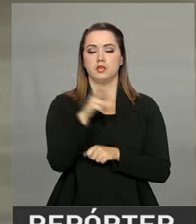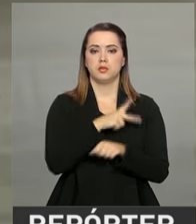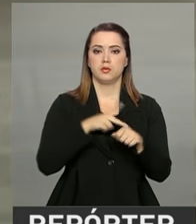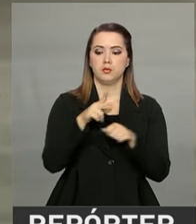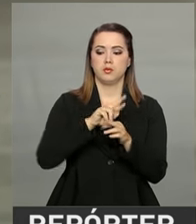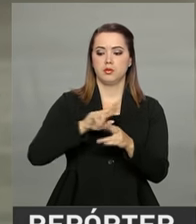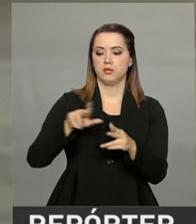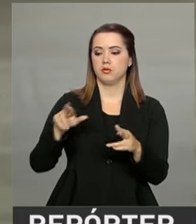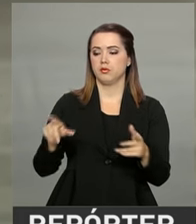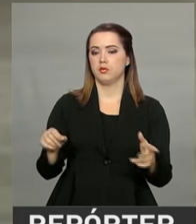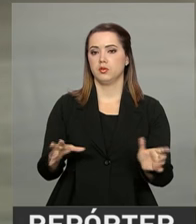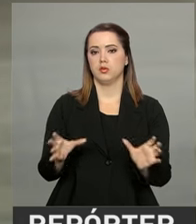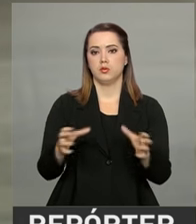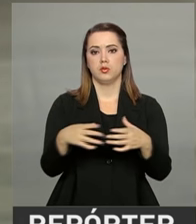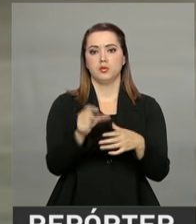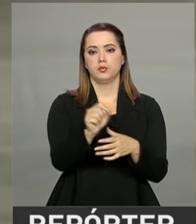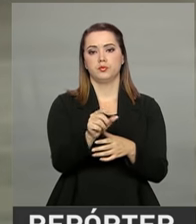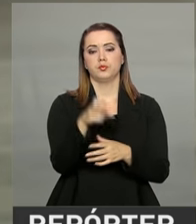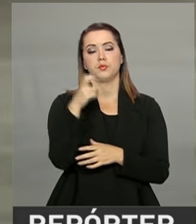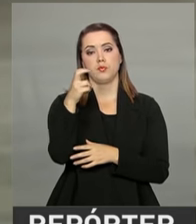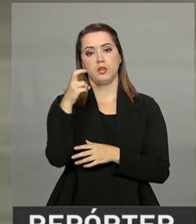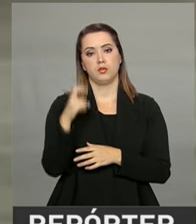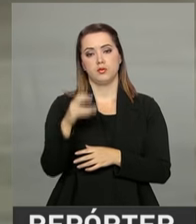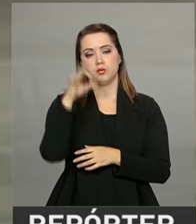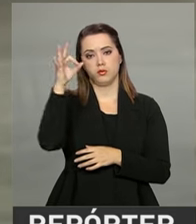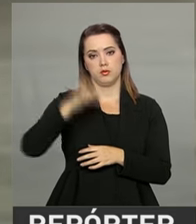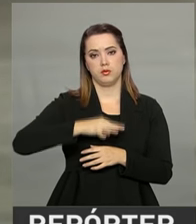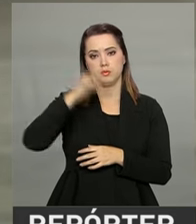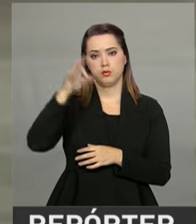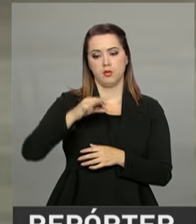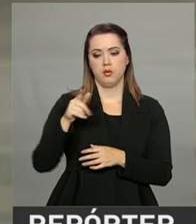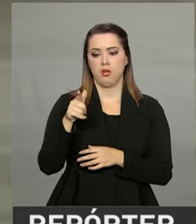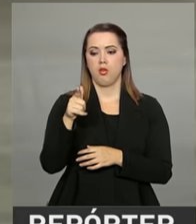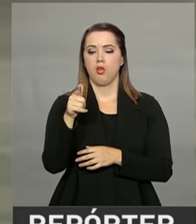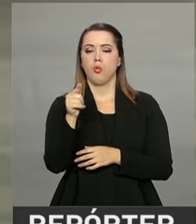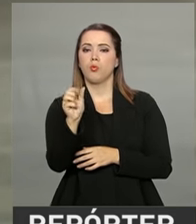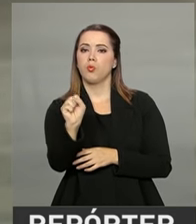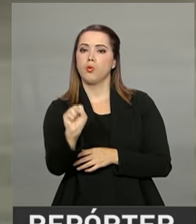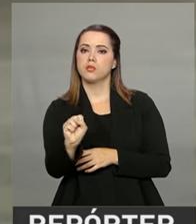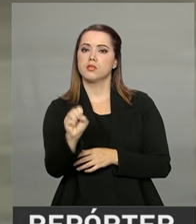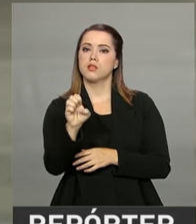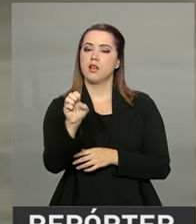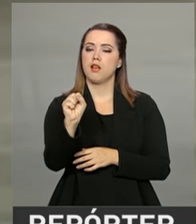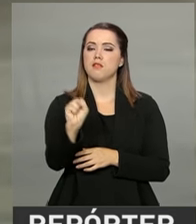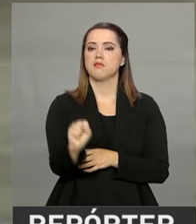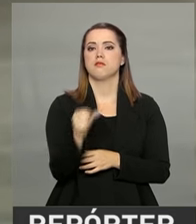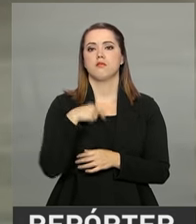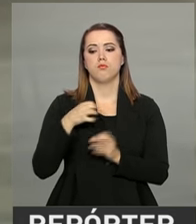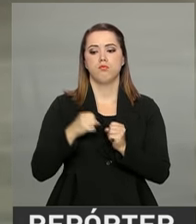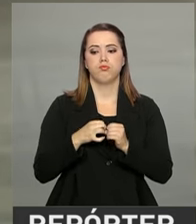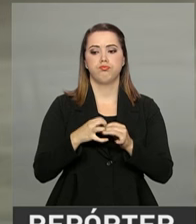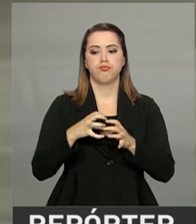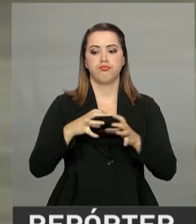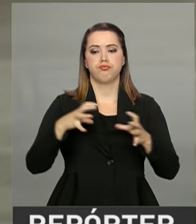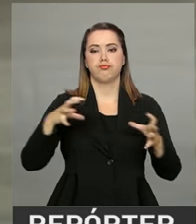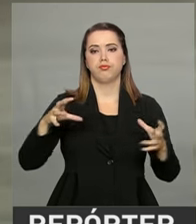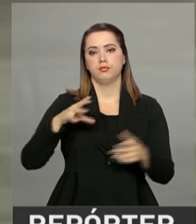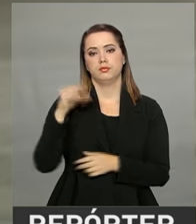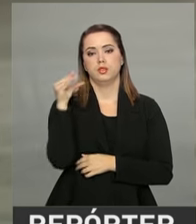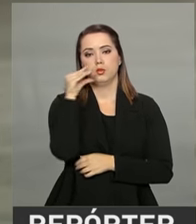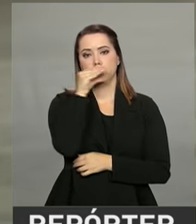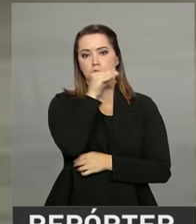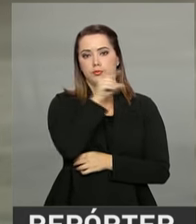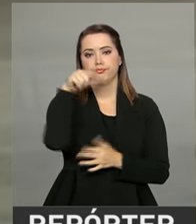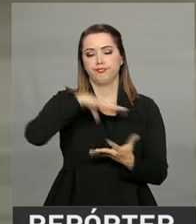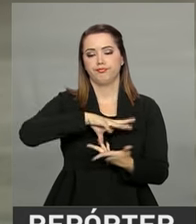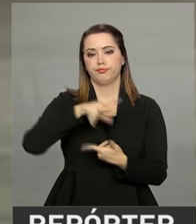países responsáveis pela emissão de 55% dos gases que provocam o efeito estufa confirmem esse acordo. Vamos